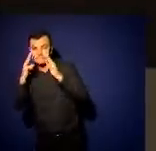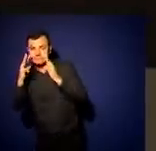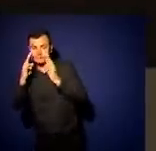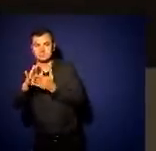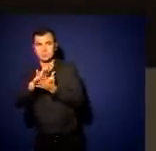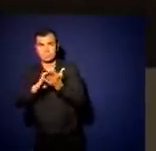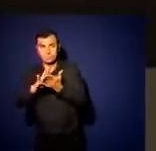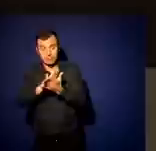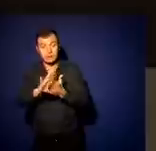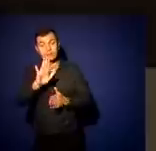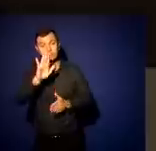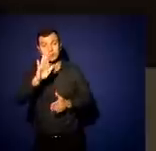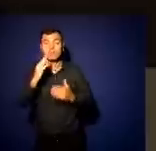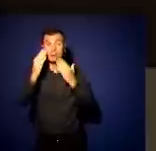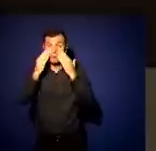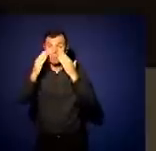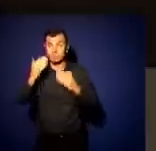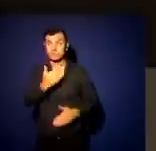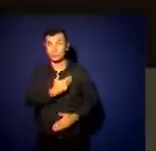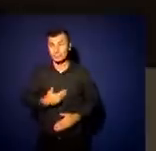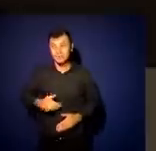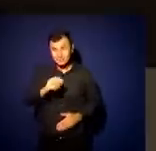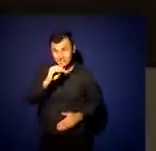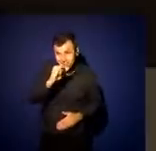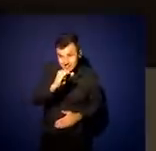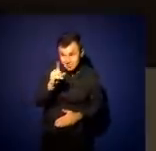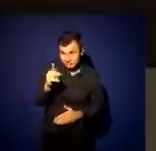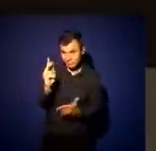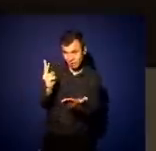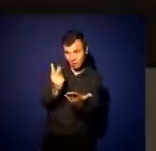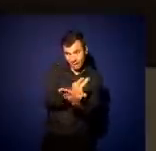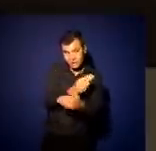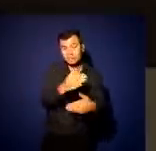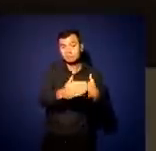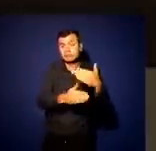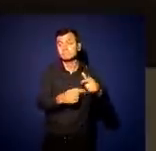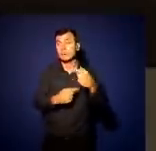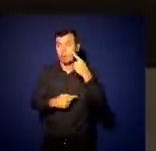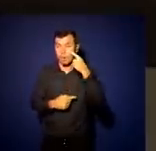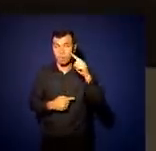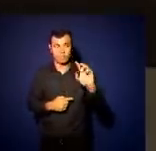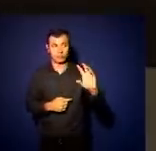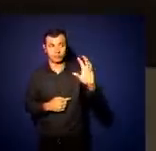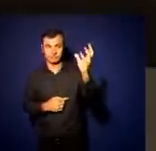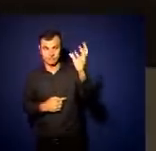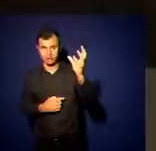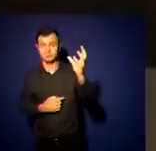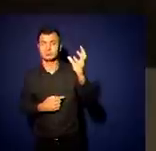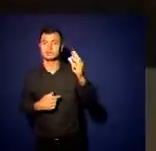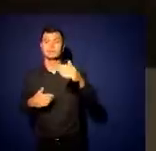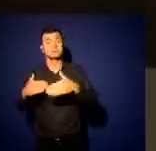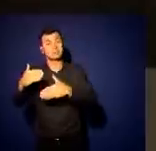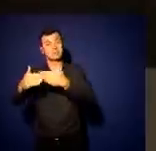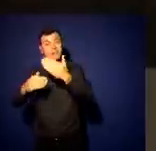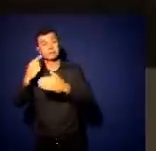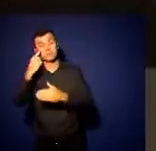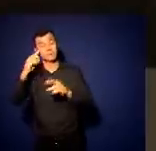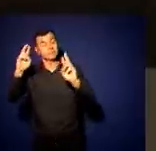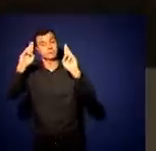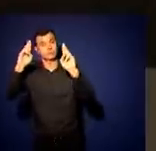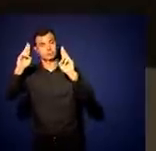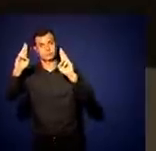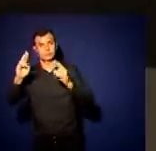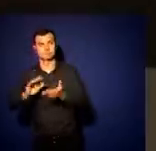boa que é mostrar para o governo Olha se você não fizer isso com cuidado olha o que pode acontecer são cenas dos próximos capítulos vamos vamos torcer